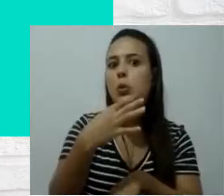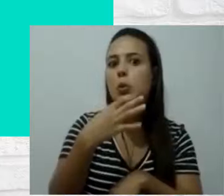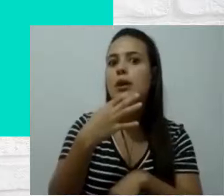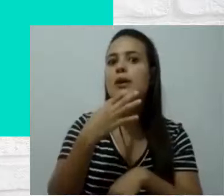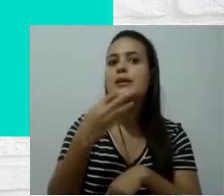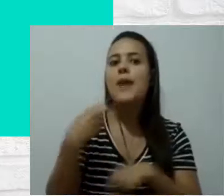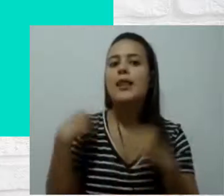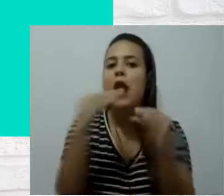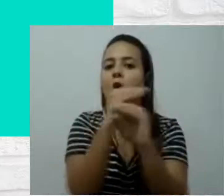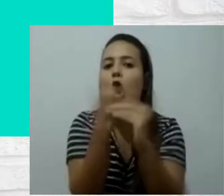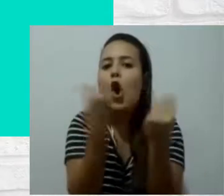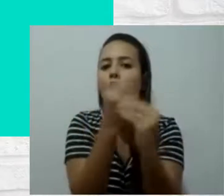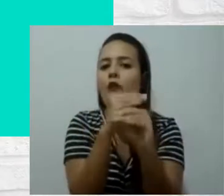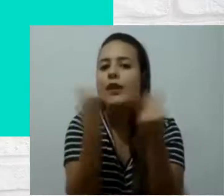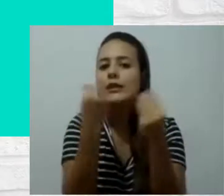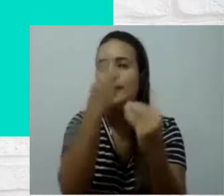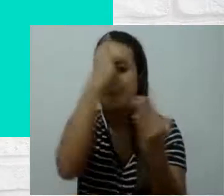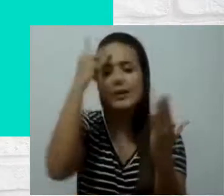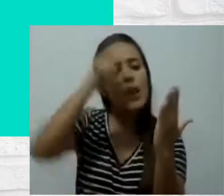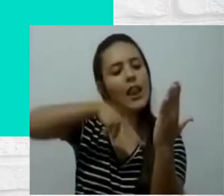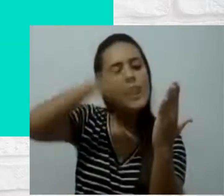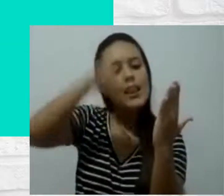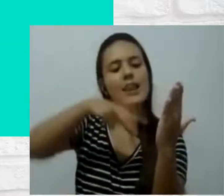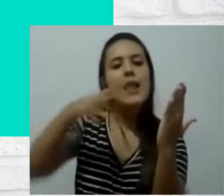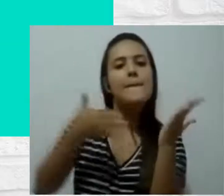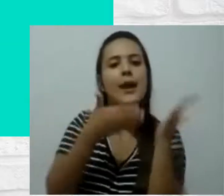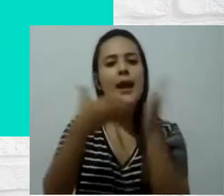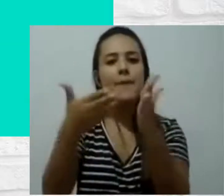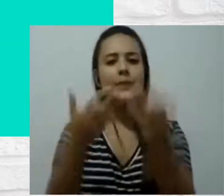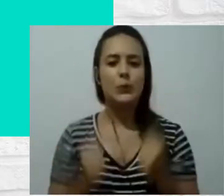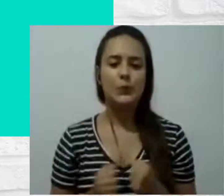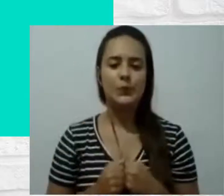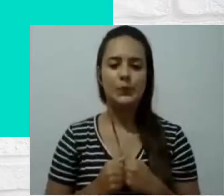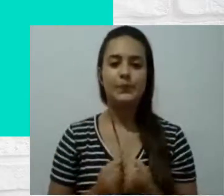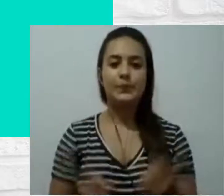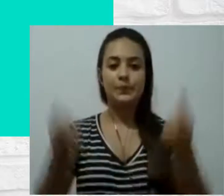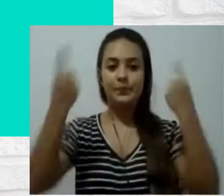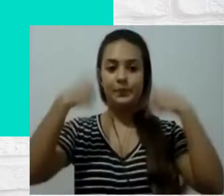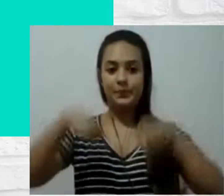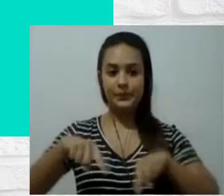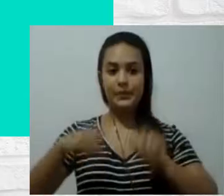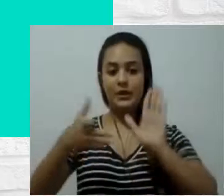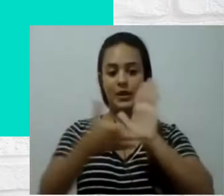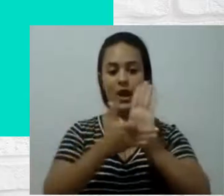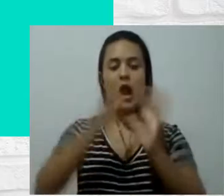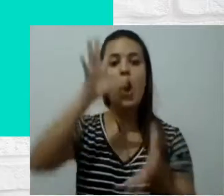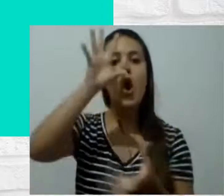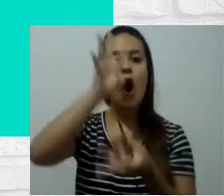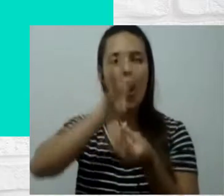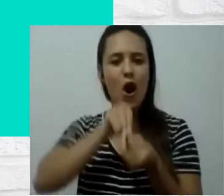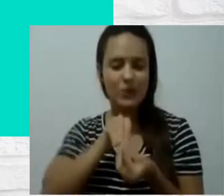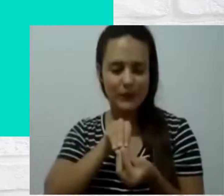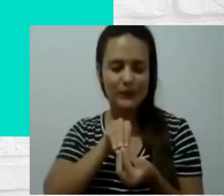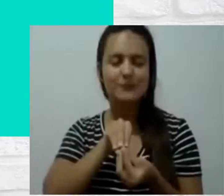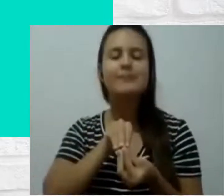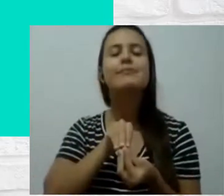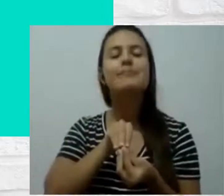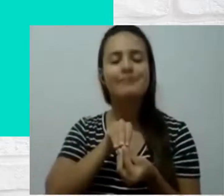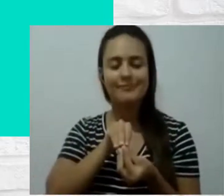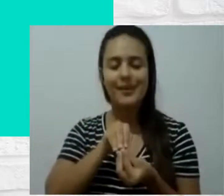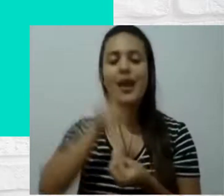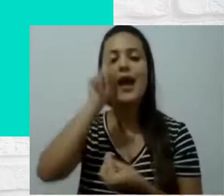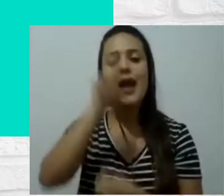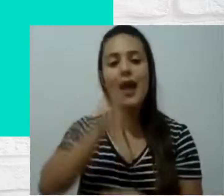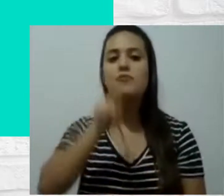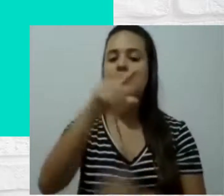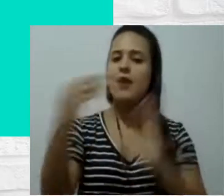o que você sabe sobre o assunto para convencer o leitor aonde você quer chegar. E O